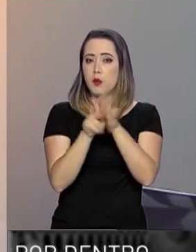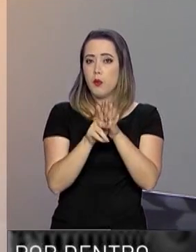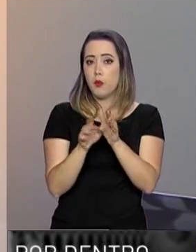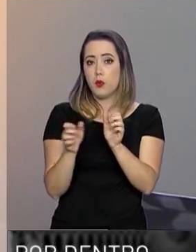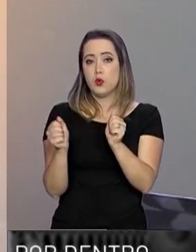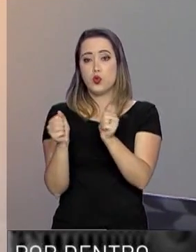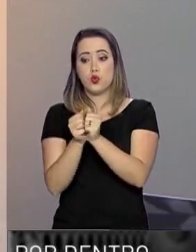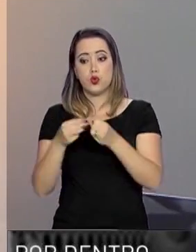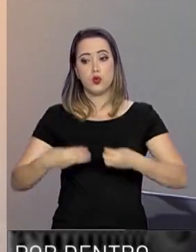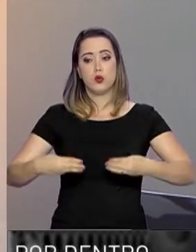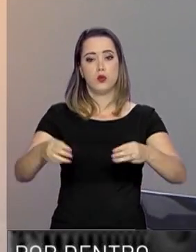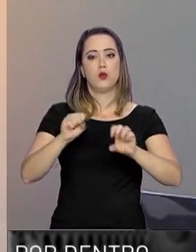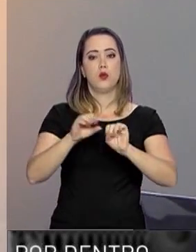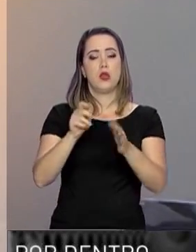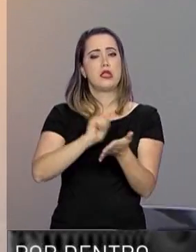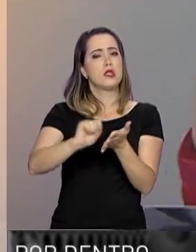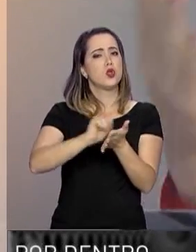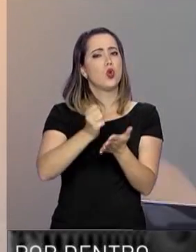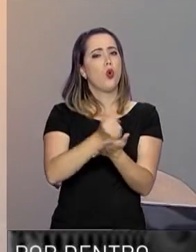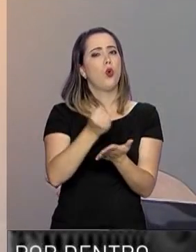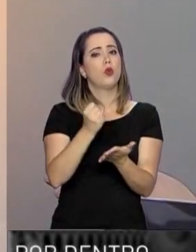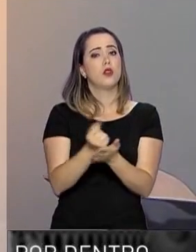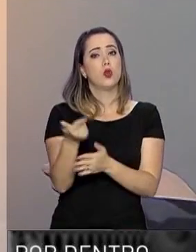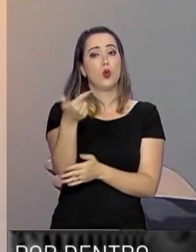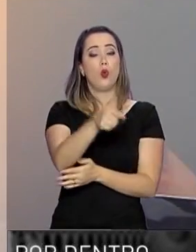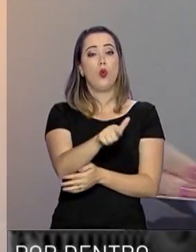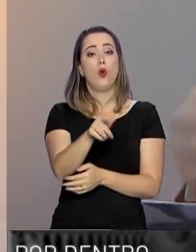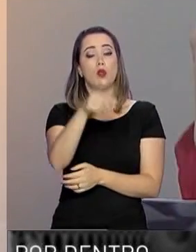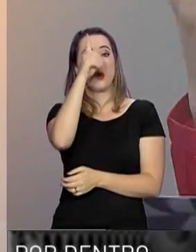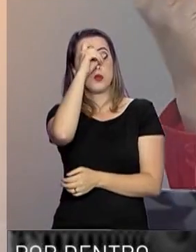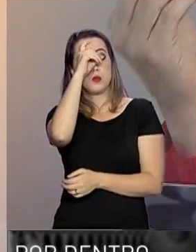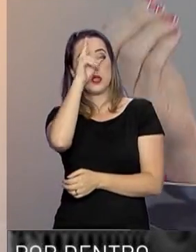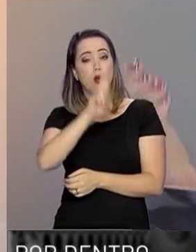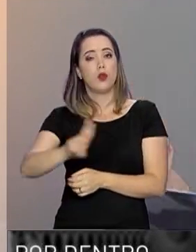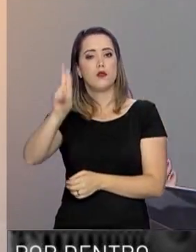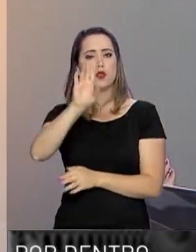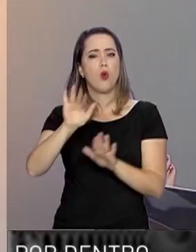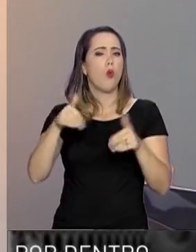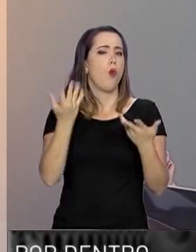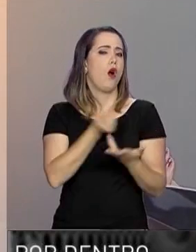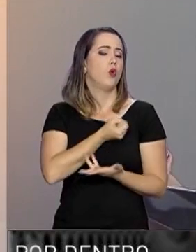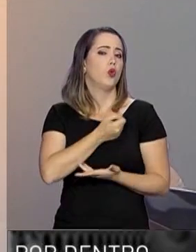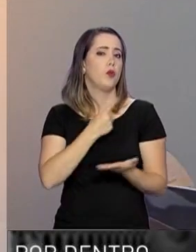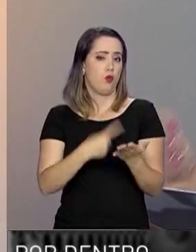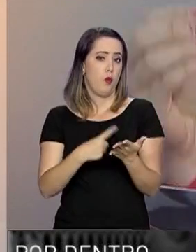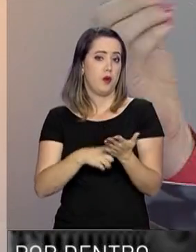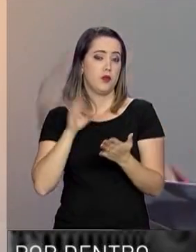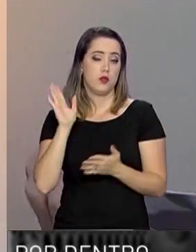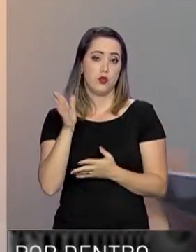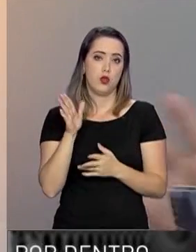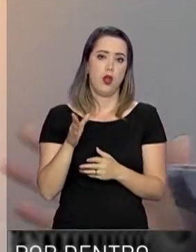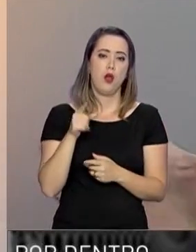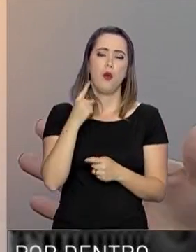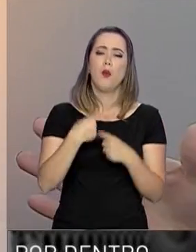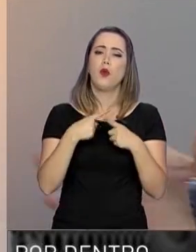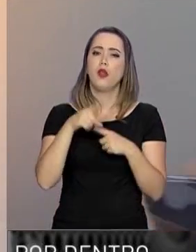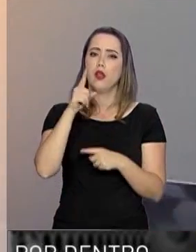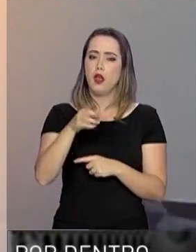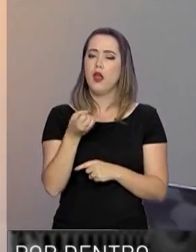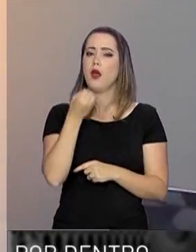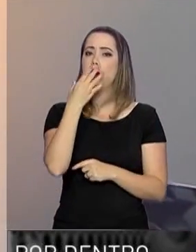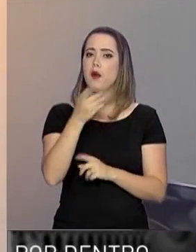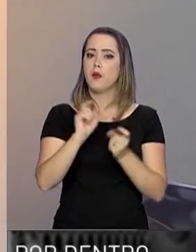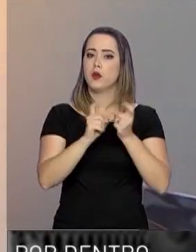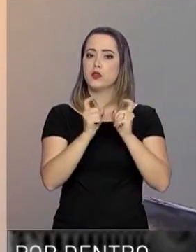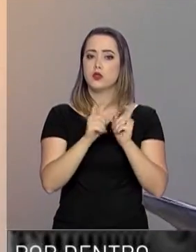ligada ao MEC, ela assinou contrato com mais um hospital universitário. Enfim, quantos hospitais já possuem esse acordo e quais as vantagens de ter essa gestão